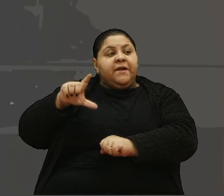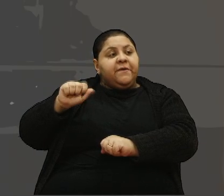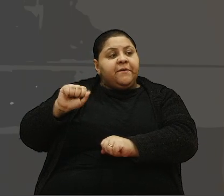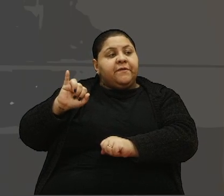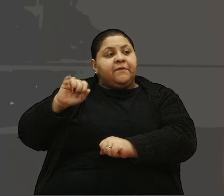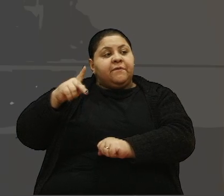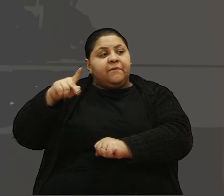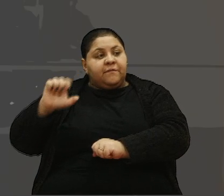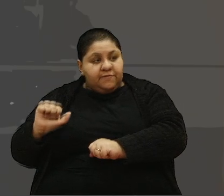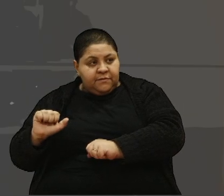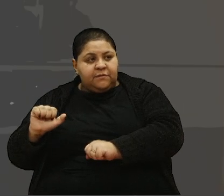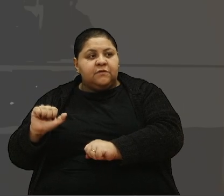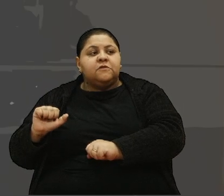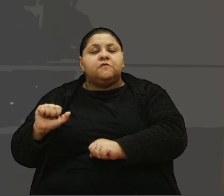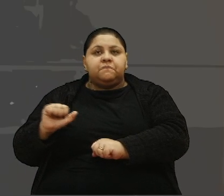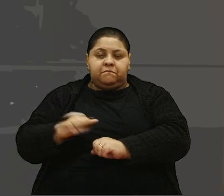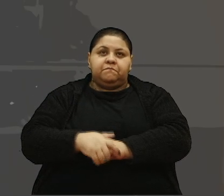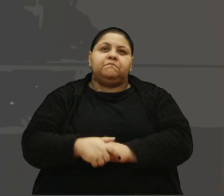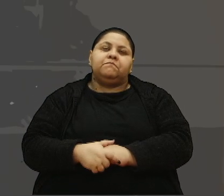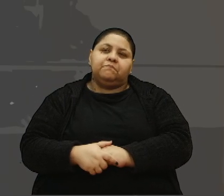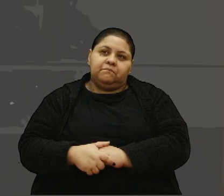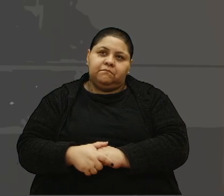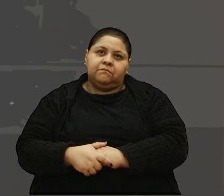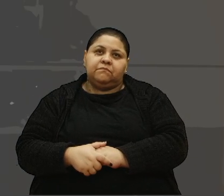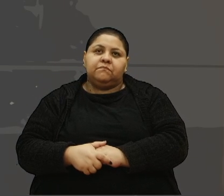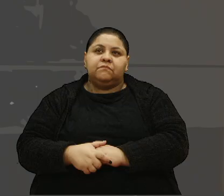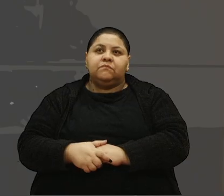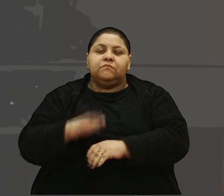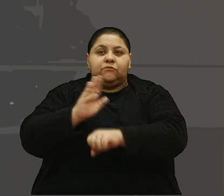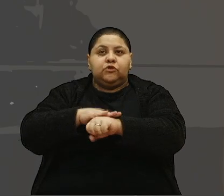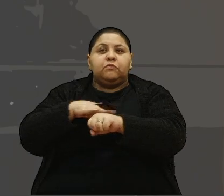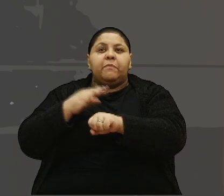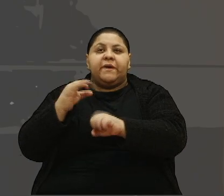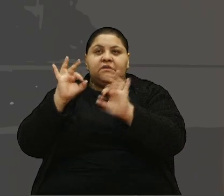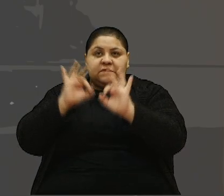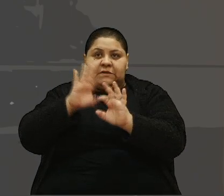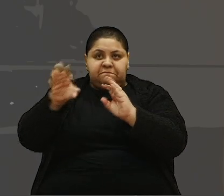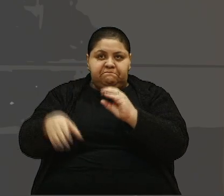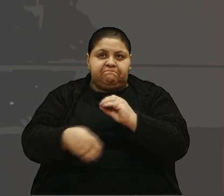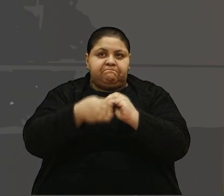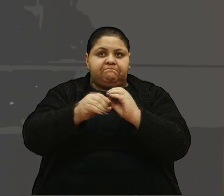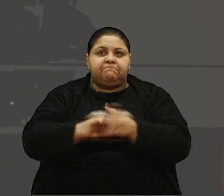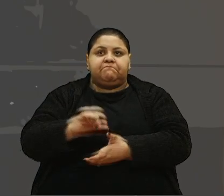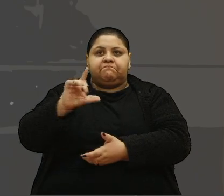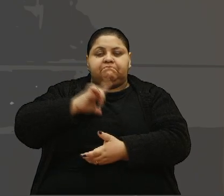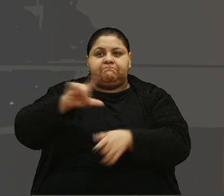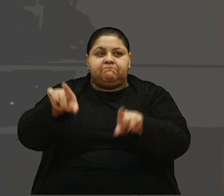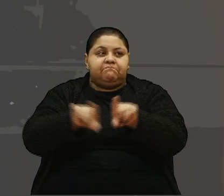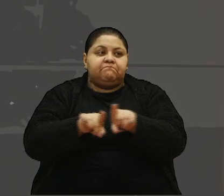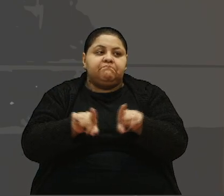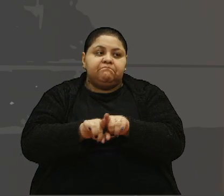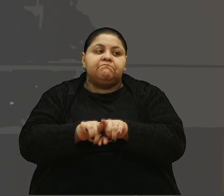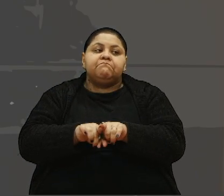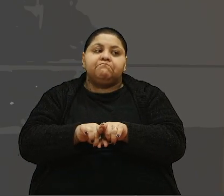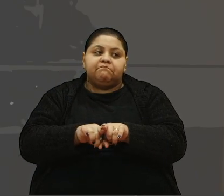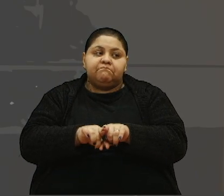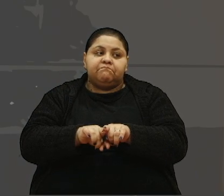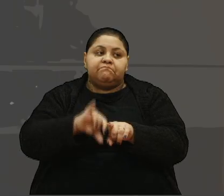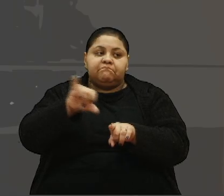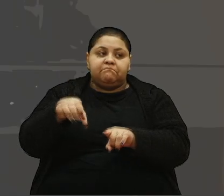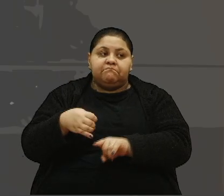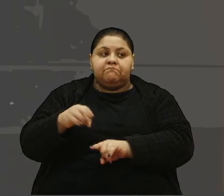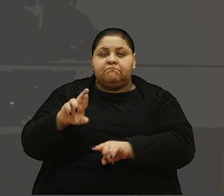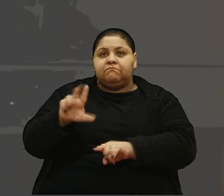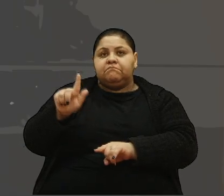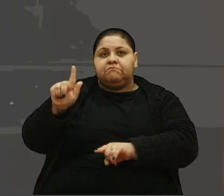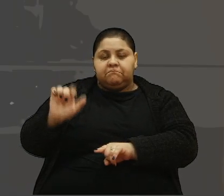Colina do Sol, toda aquela região. No momento oportuno, sim. Nós temos também uma na Jorge Adão Charão, que